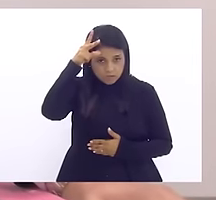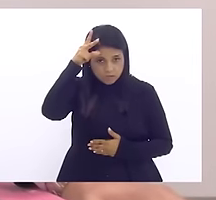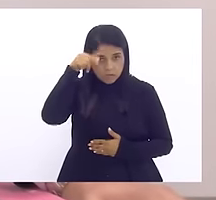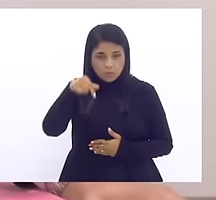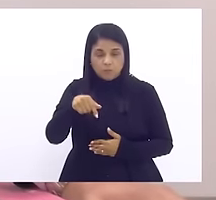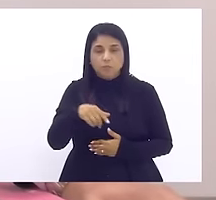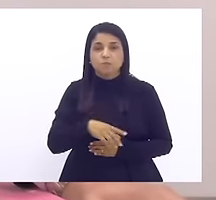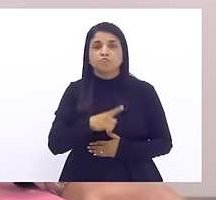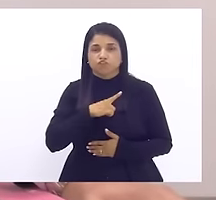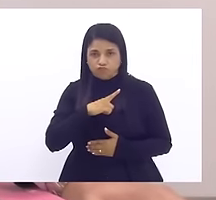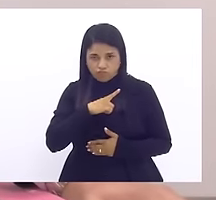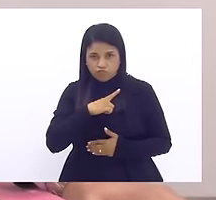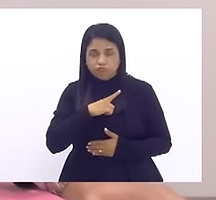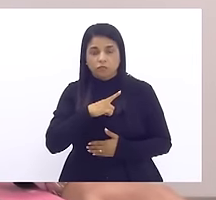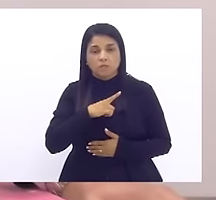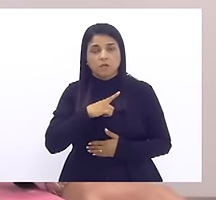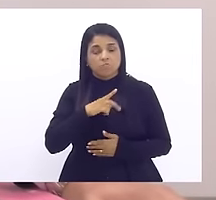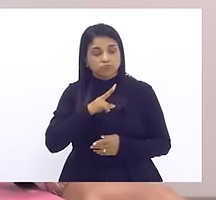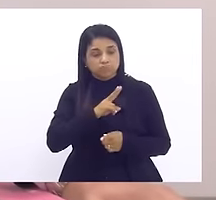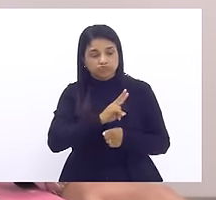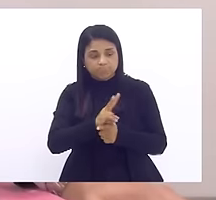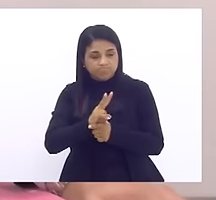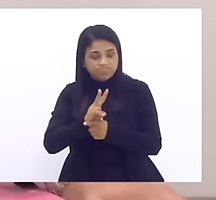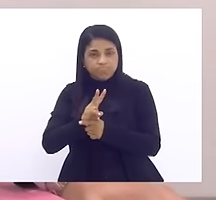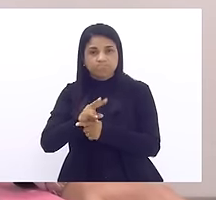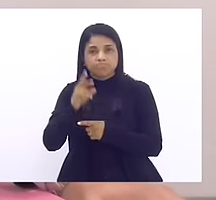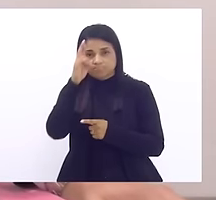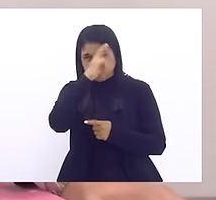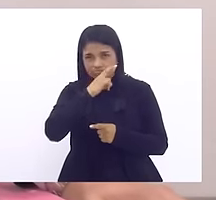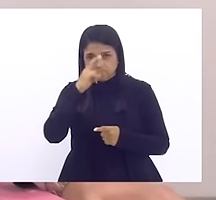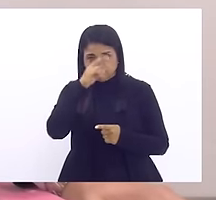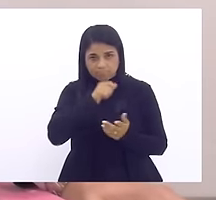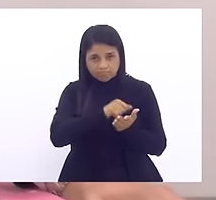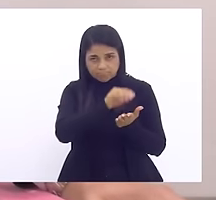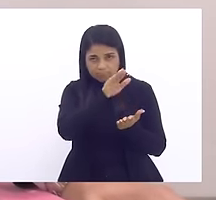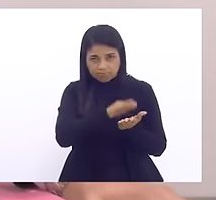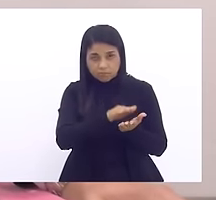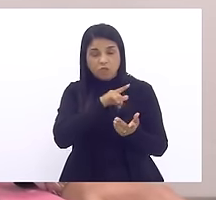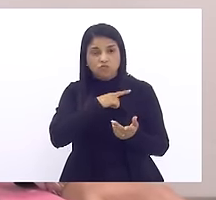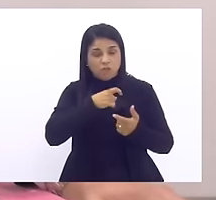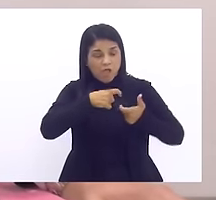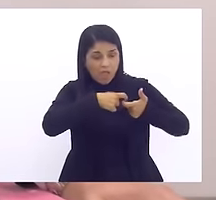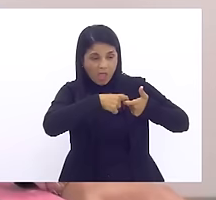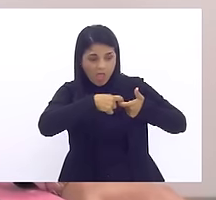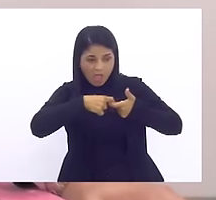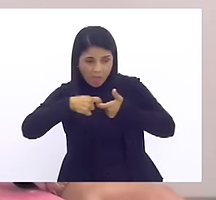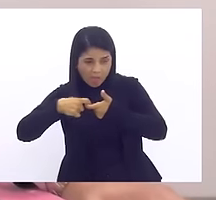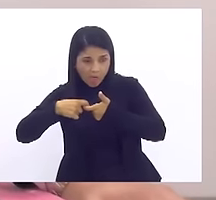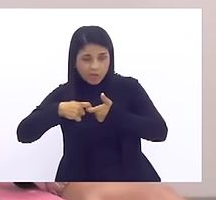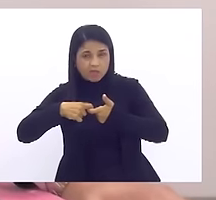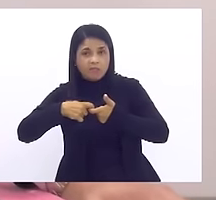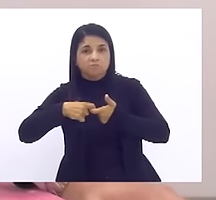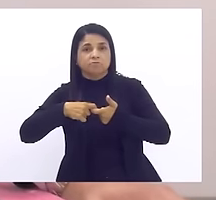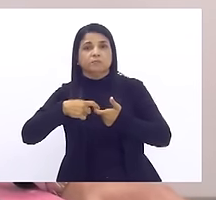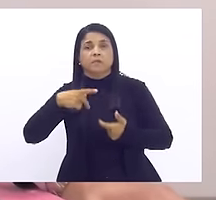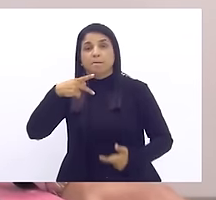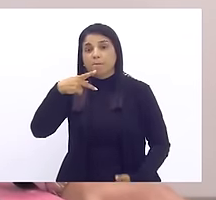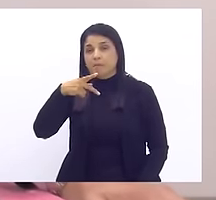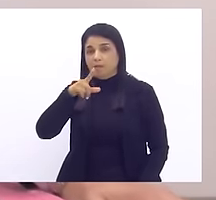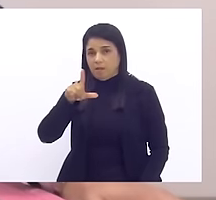guarda municipal atuando tinha reboques muitos eram poucos não muitos reboques da